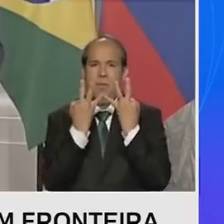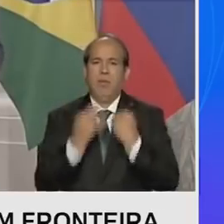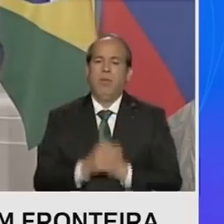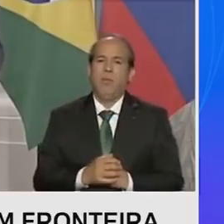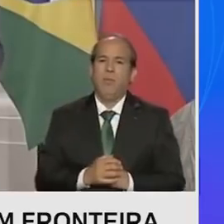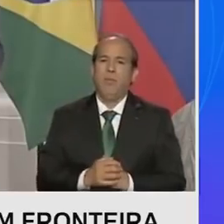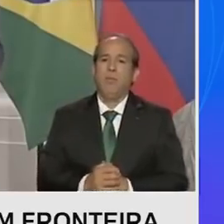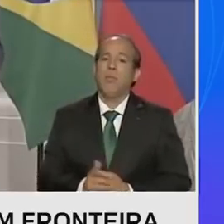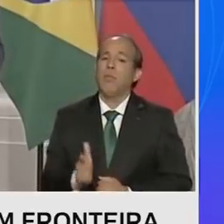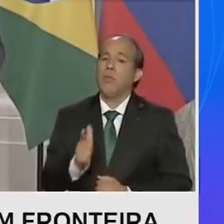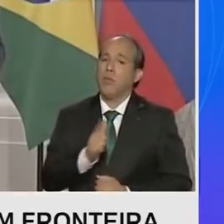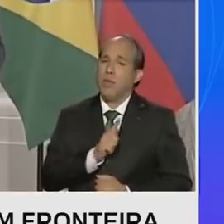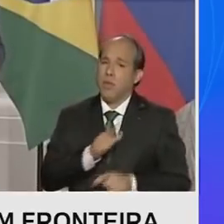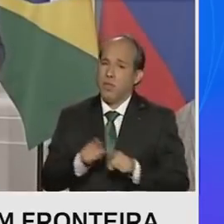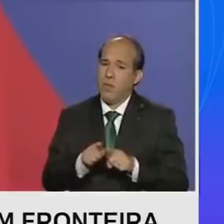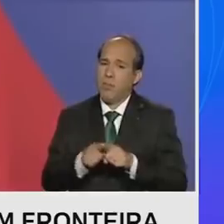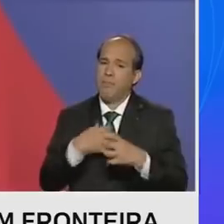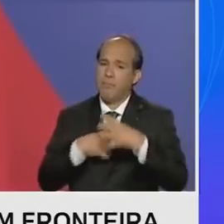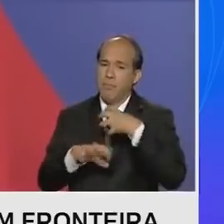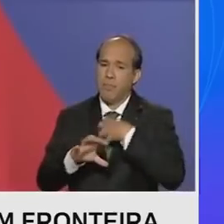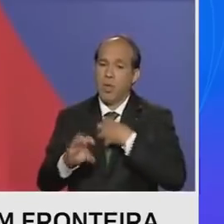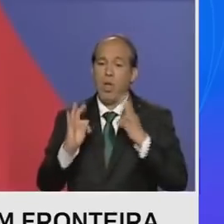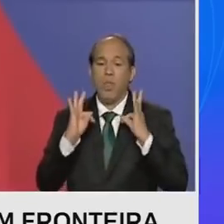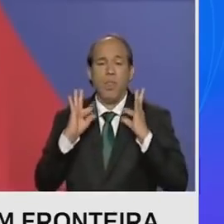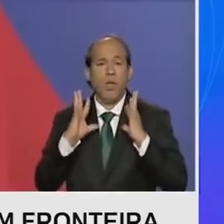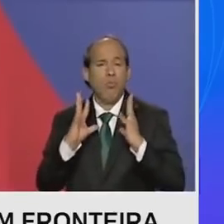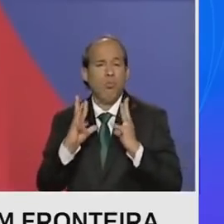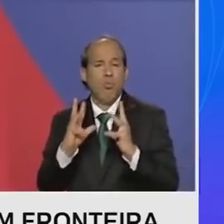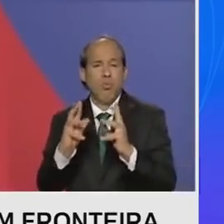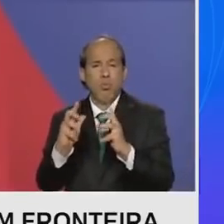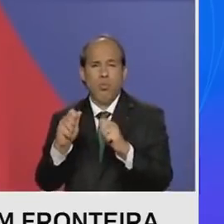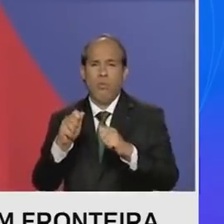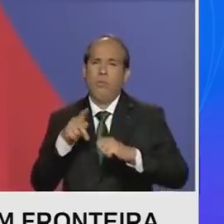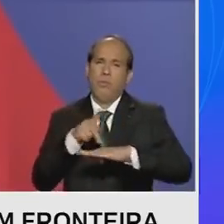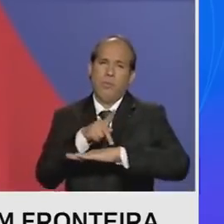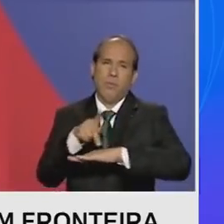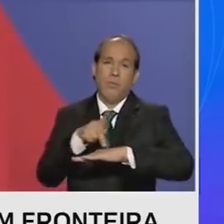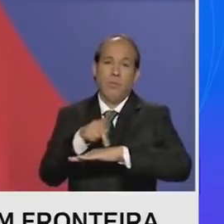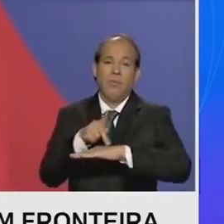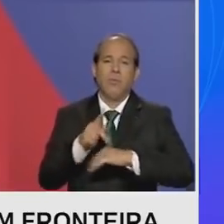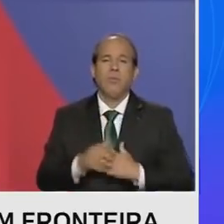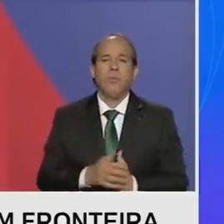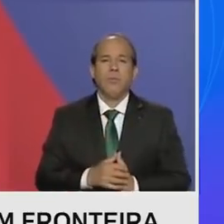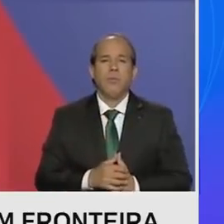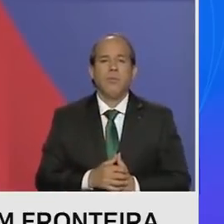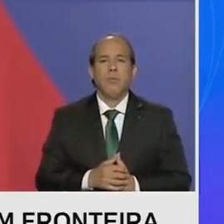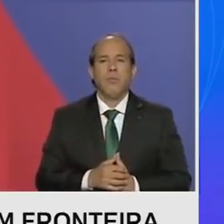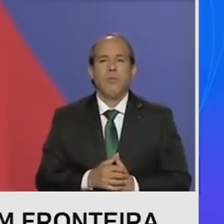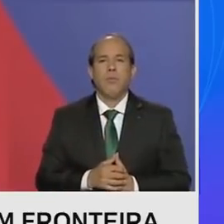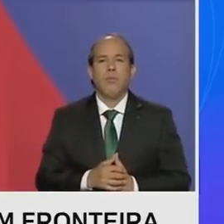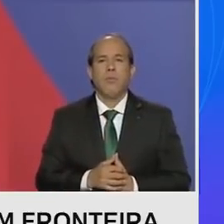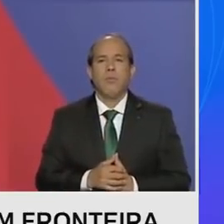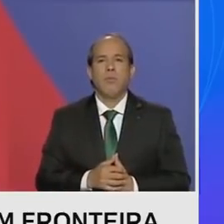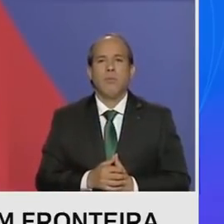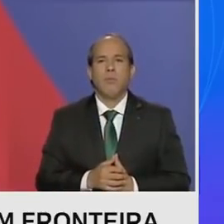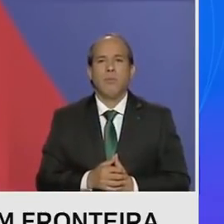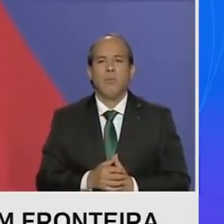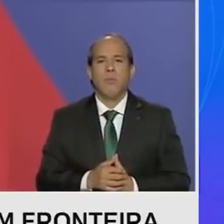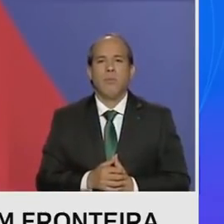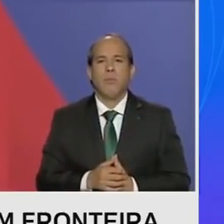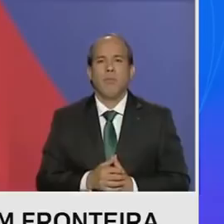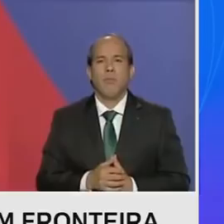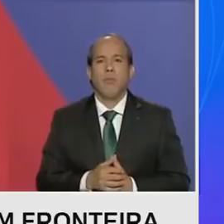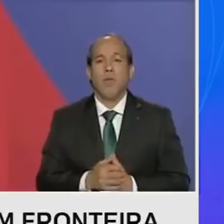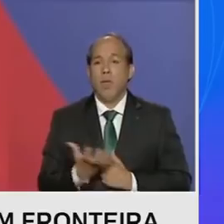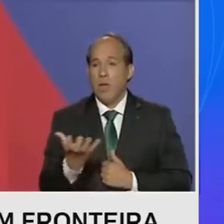um todo, Diego, o objetivo dela foi o quê? Foi exatamente produzir aquela foto em que Bolsonaro está ao lado de Putin, ou que